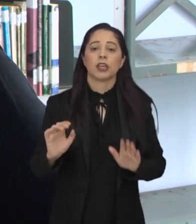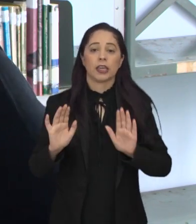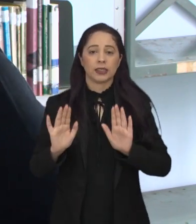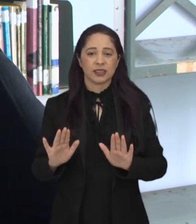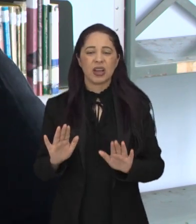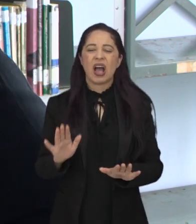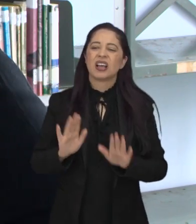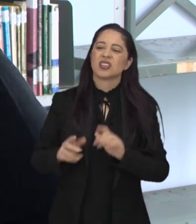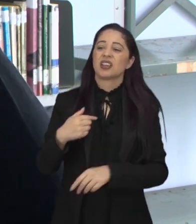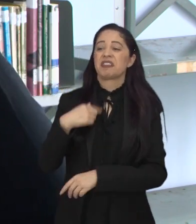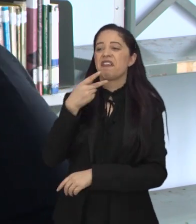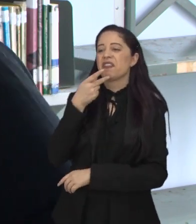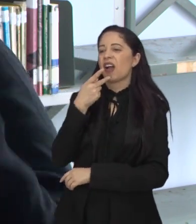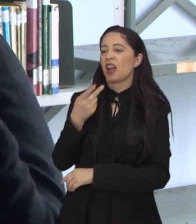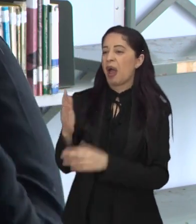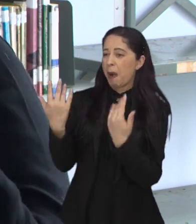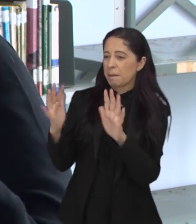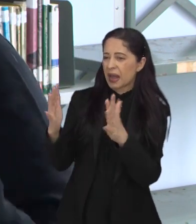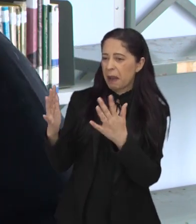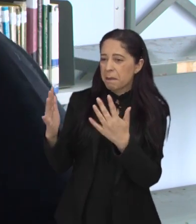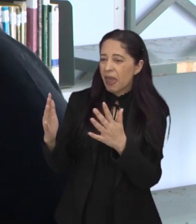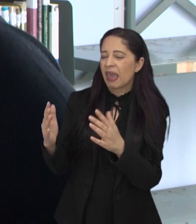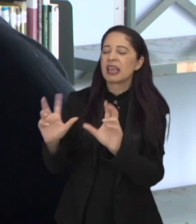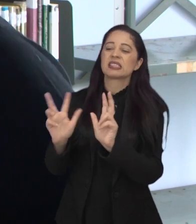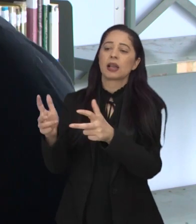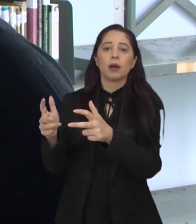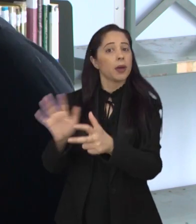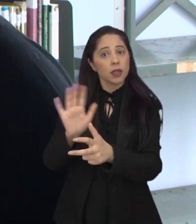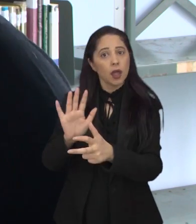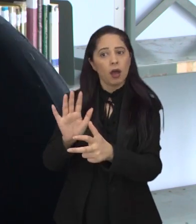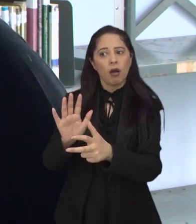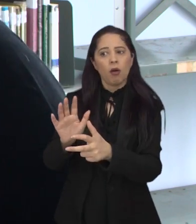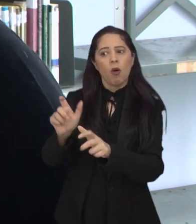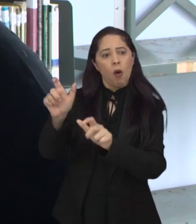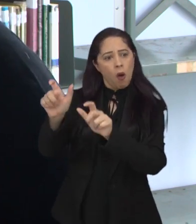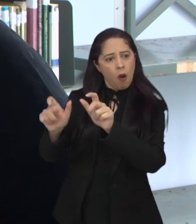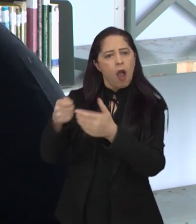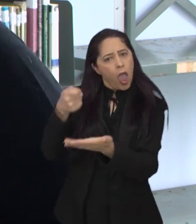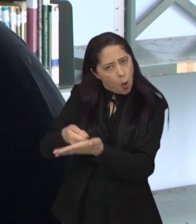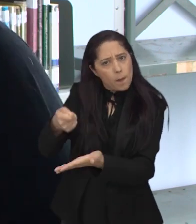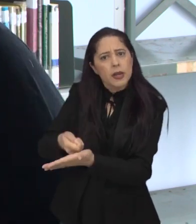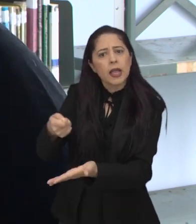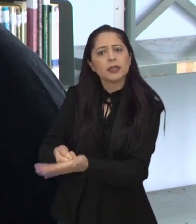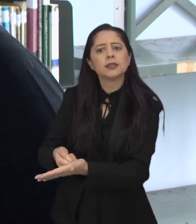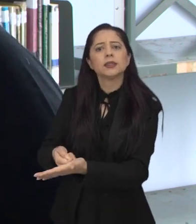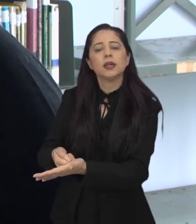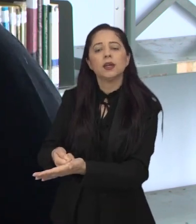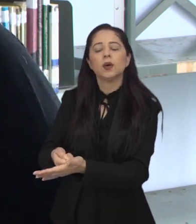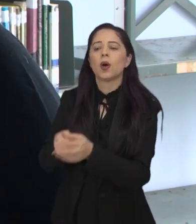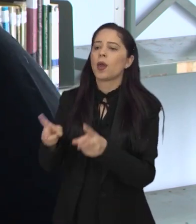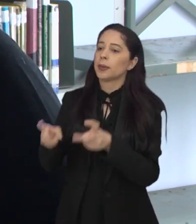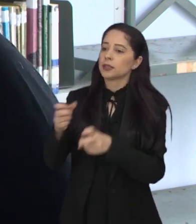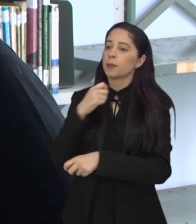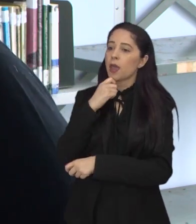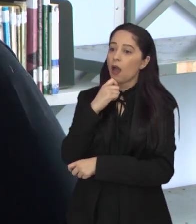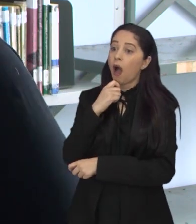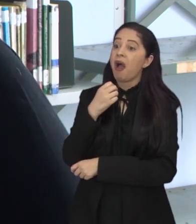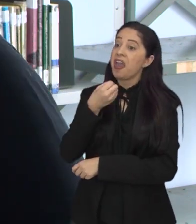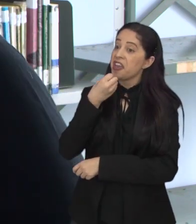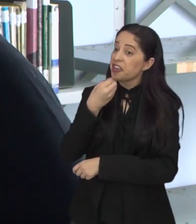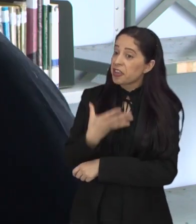importante. Então, assim, a gente fala assim, tem que parabenizar, não, é obrigação. Mas quando a gente enxerga que isso acontece, a gente fala assim, que